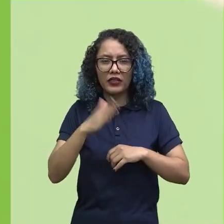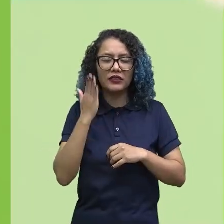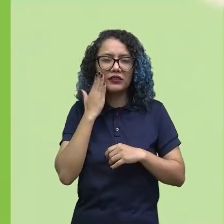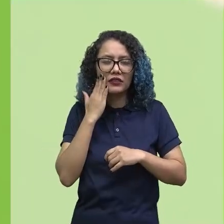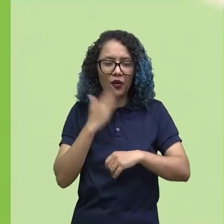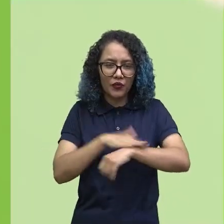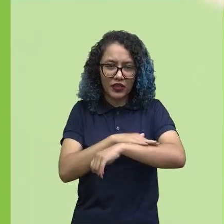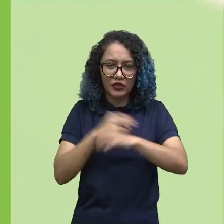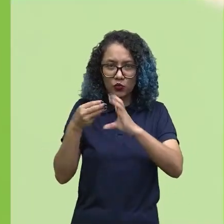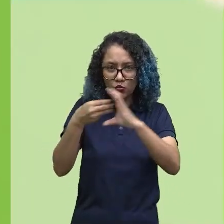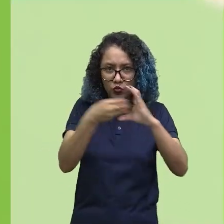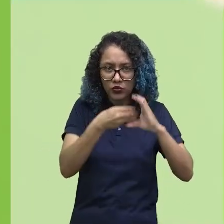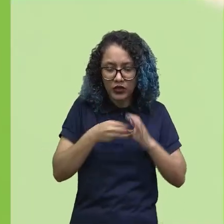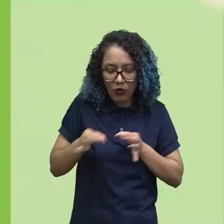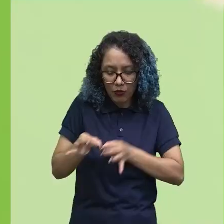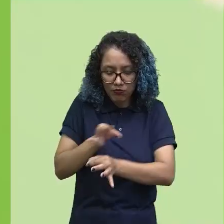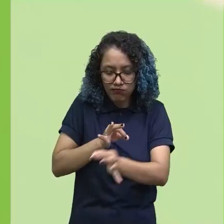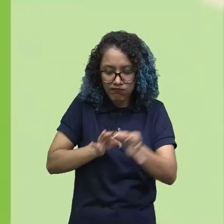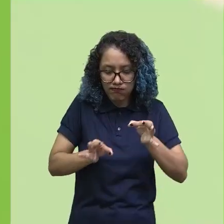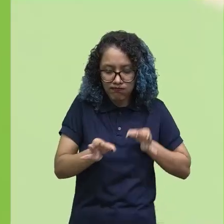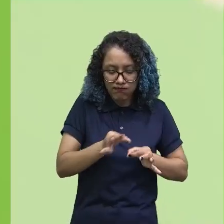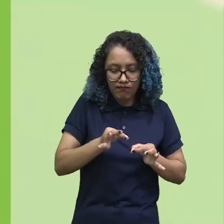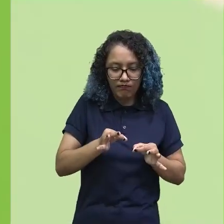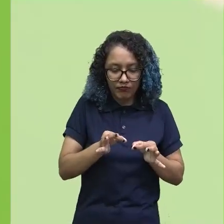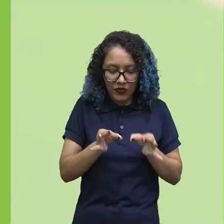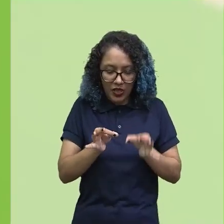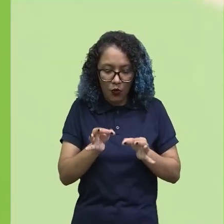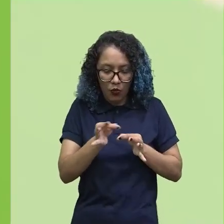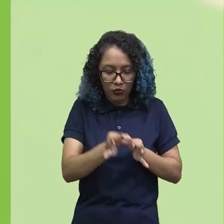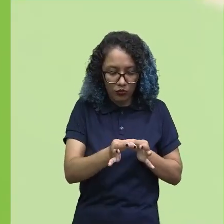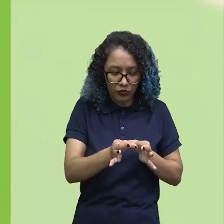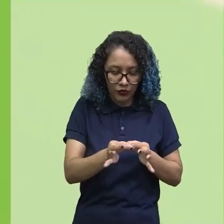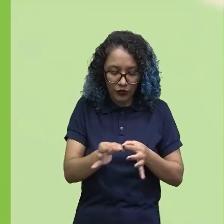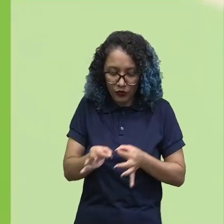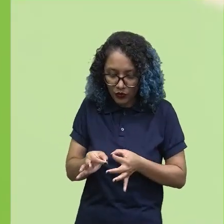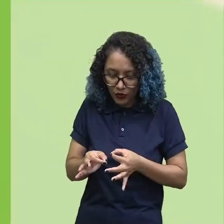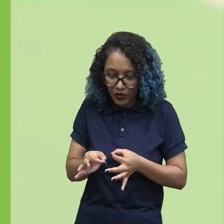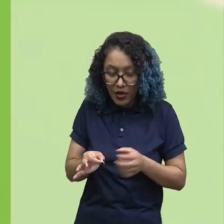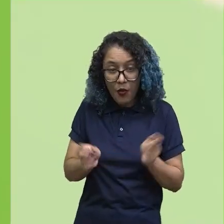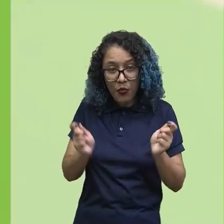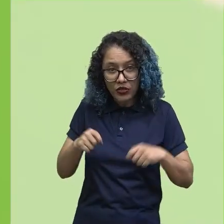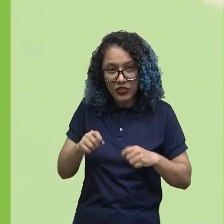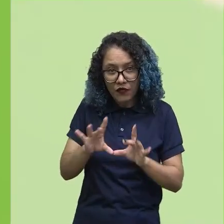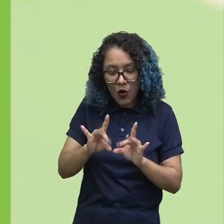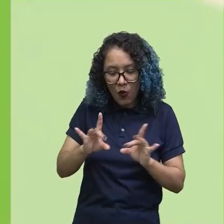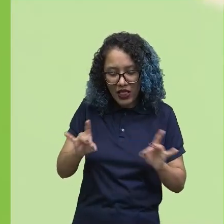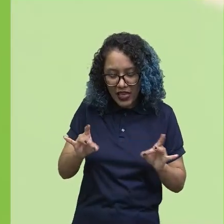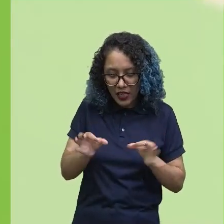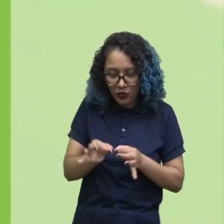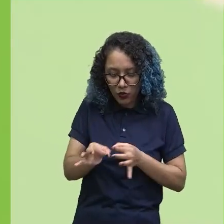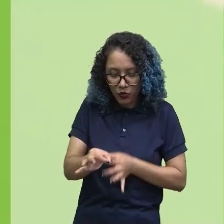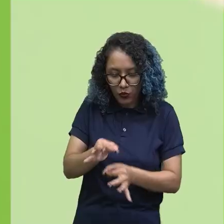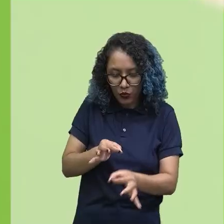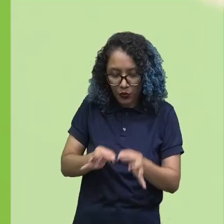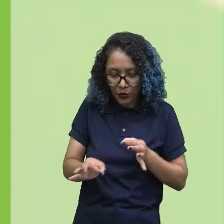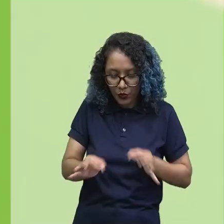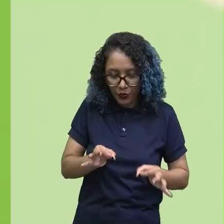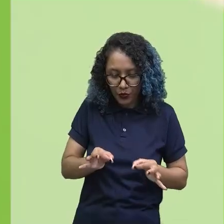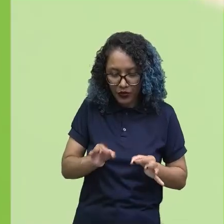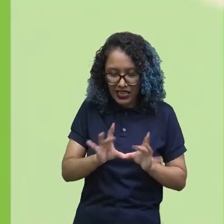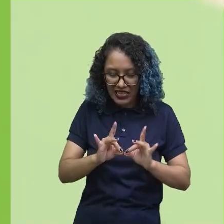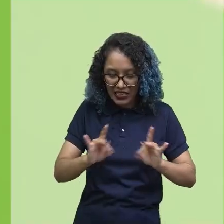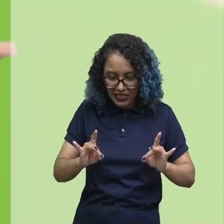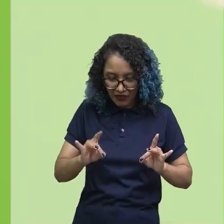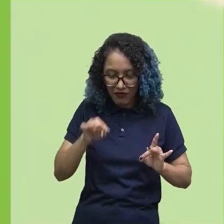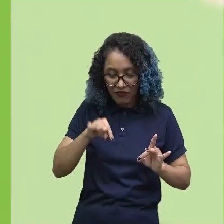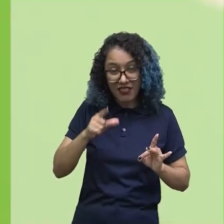é formado por células, né? Então, entre as células podem acumular ali um fluido, né? Então, esse fluido que pode ficar